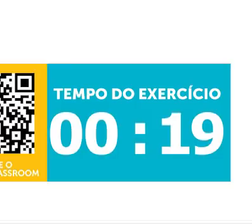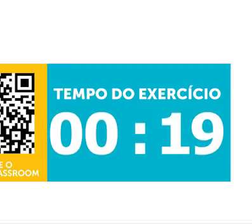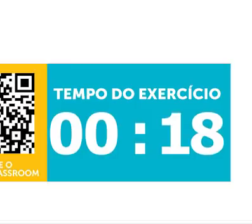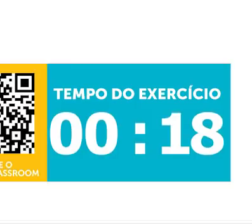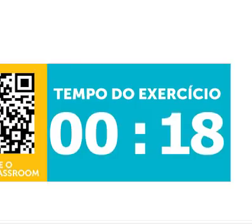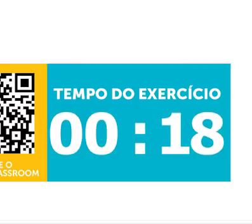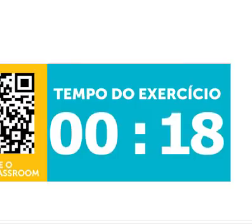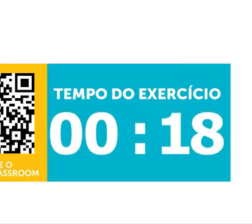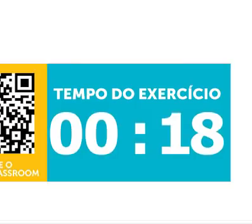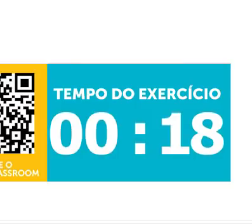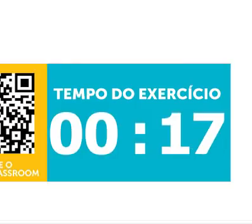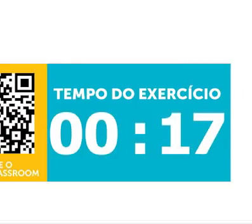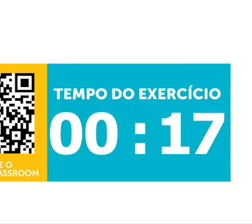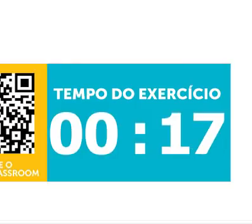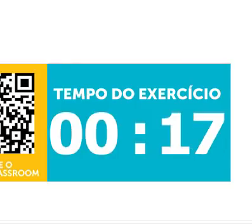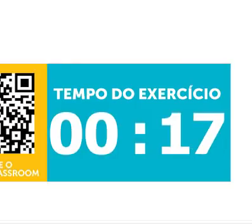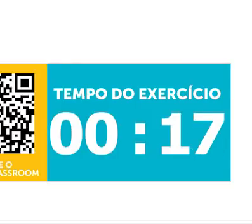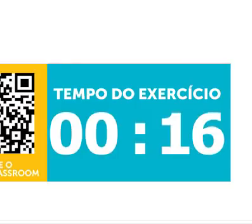Música